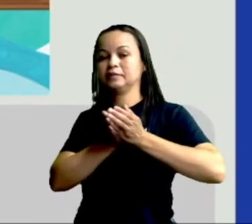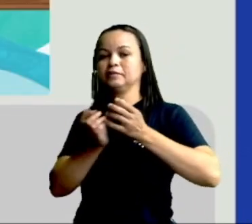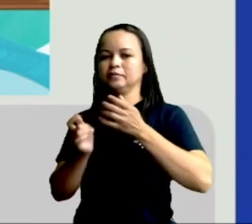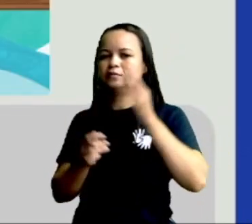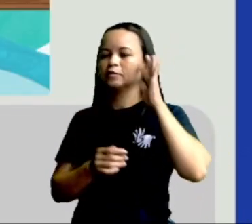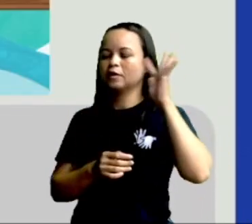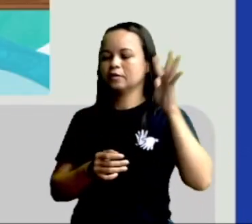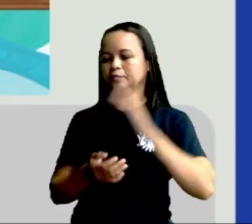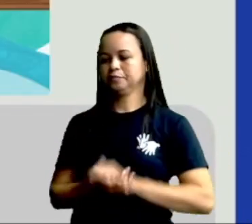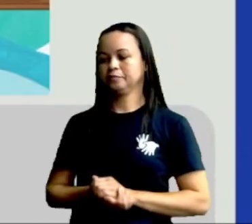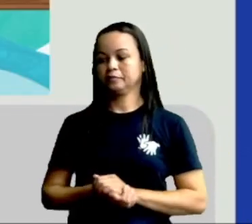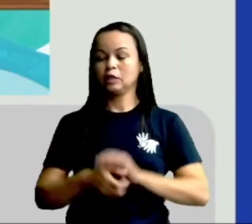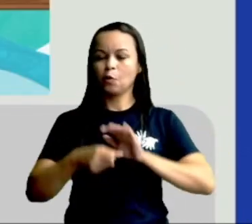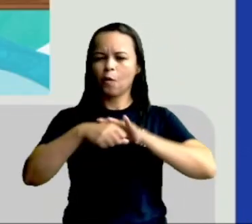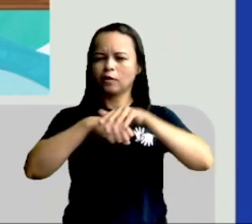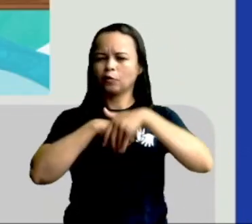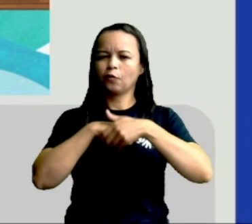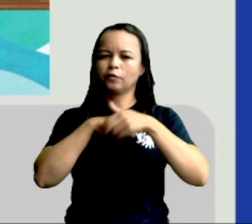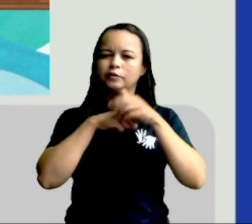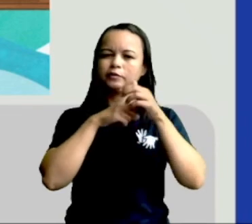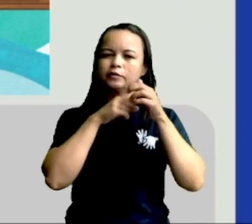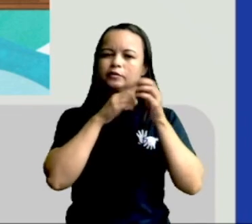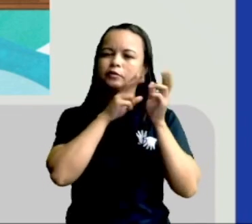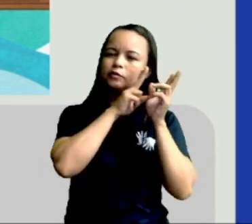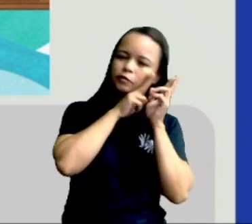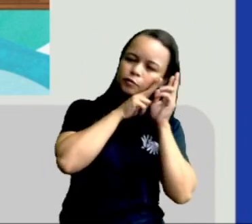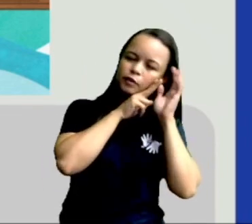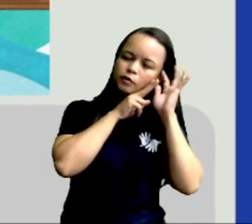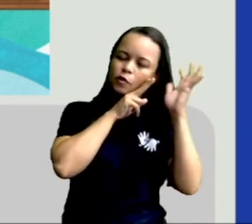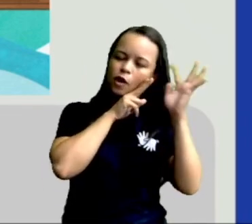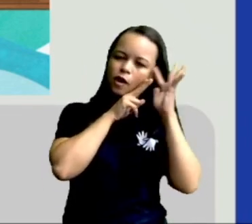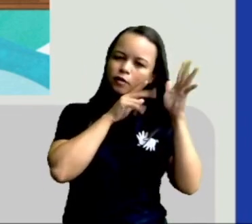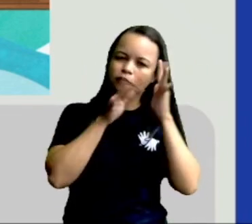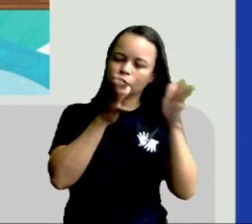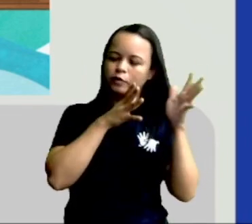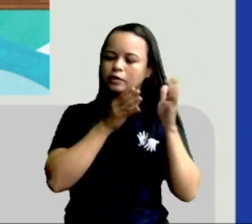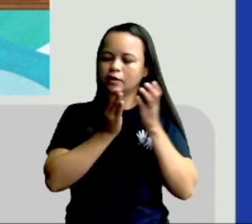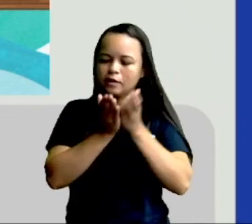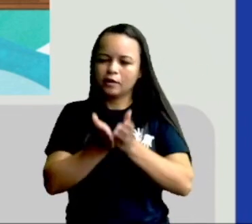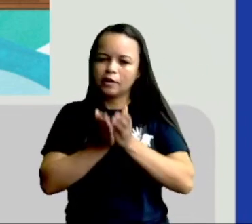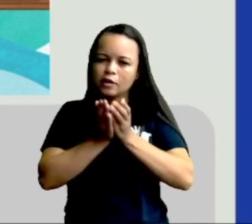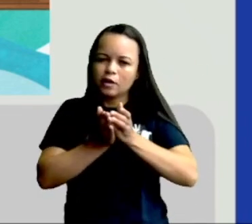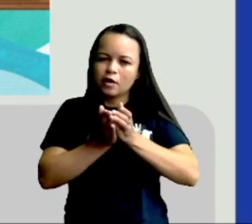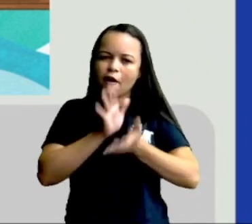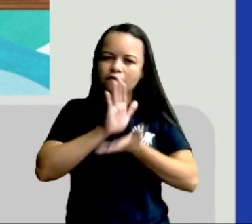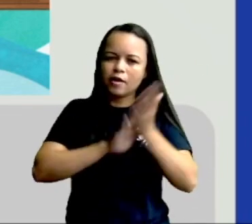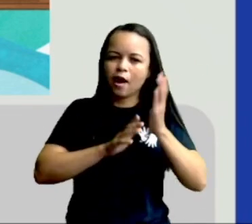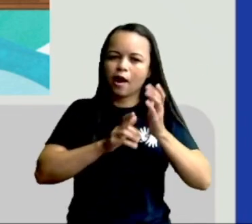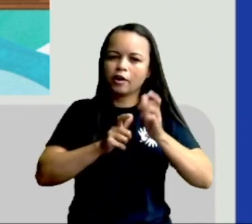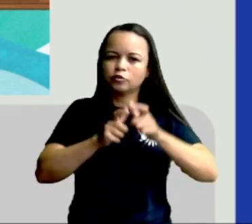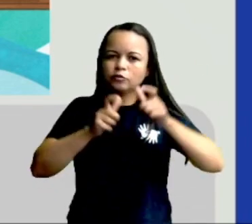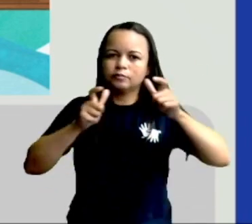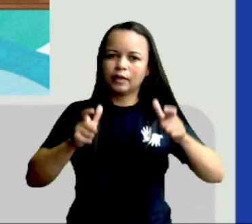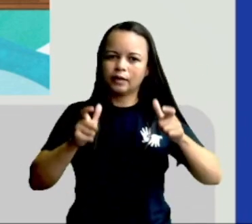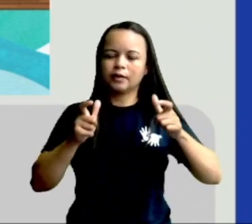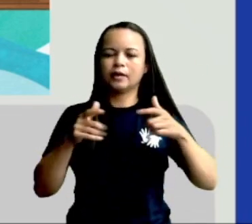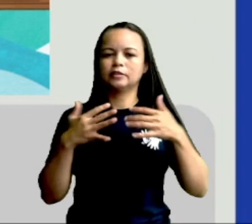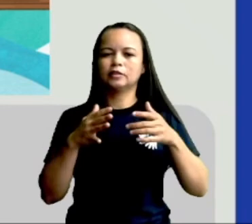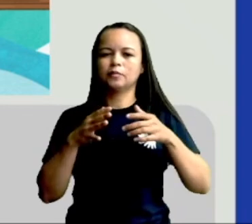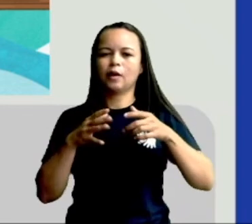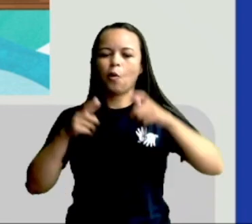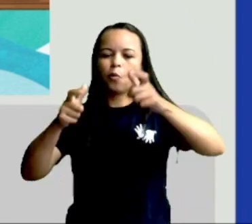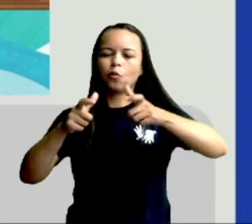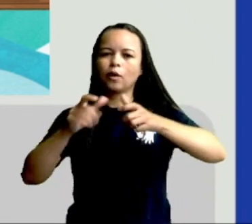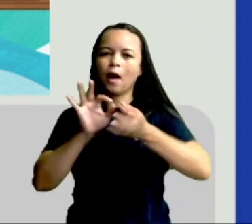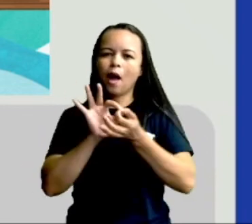uma noite às vezes sonhou que fazer uma viagem em um navio bem grande ia para uma terra bem